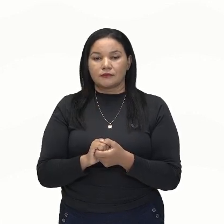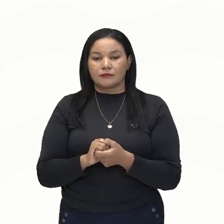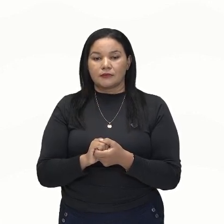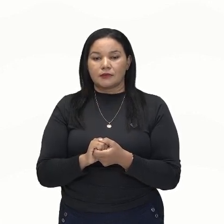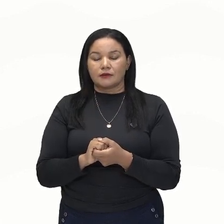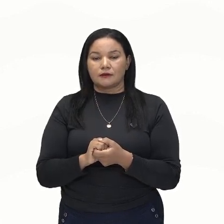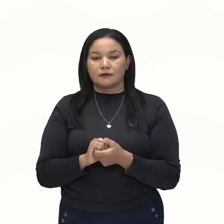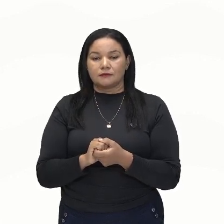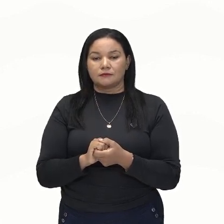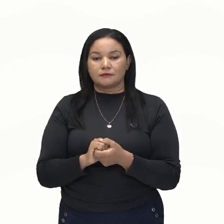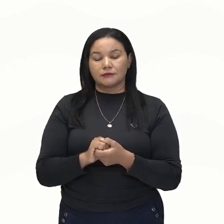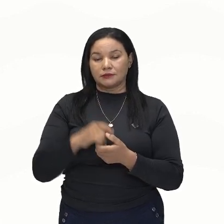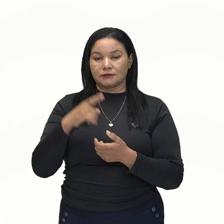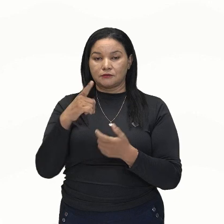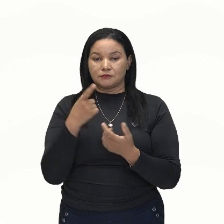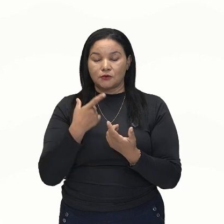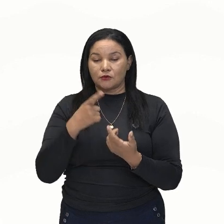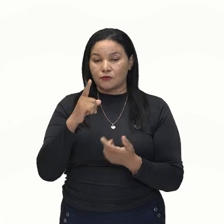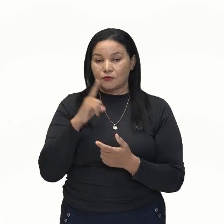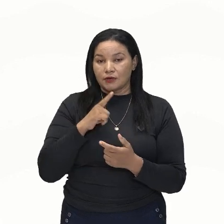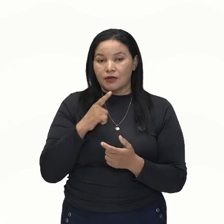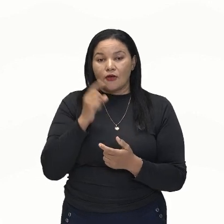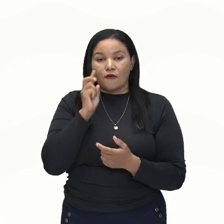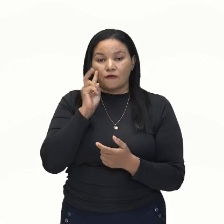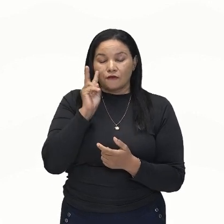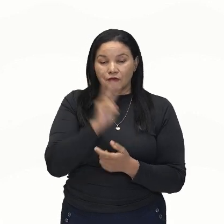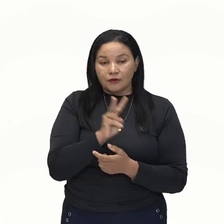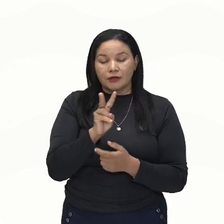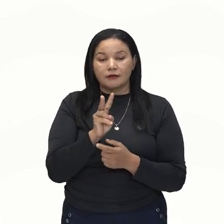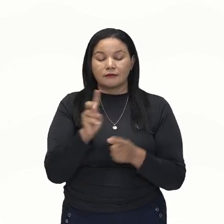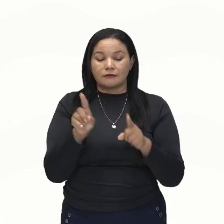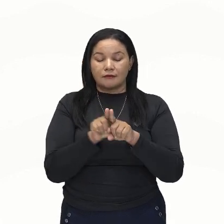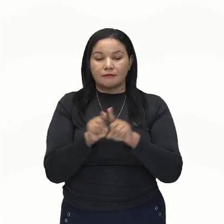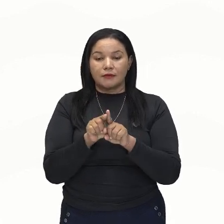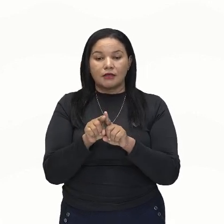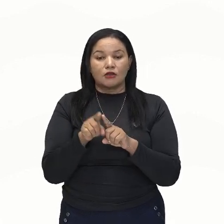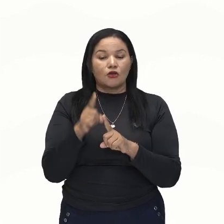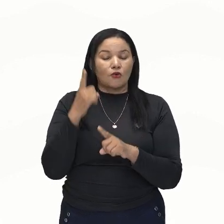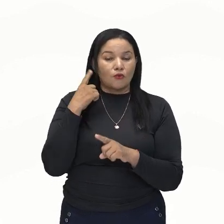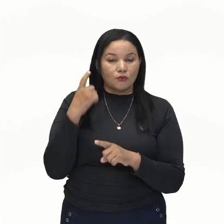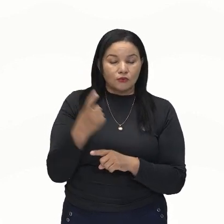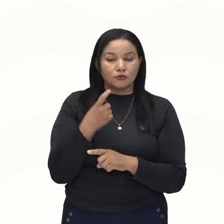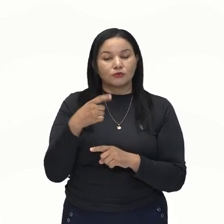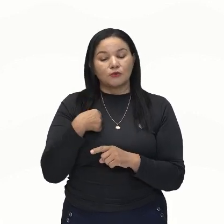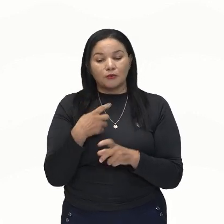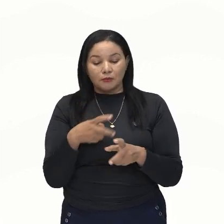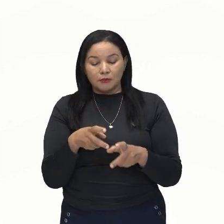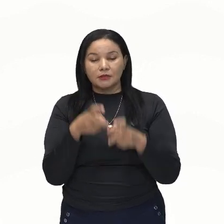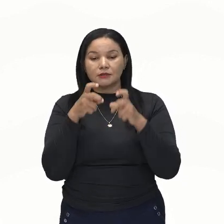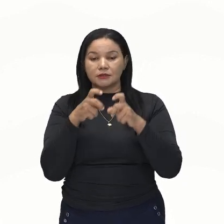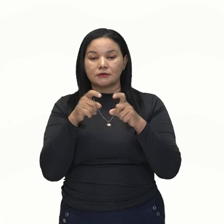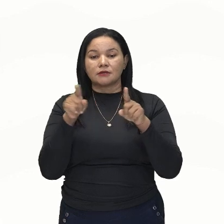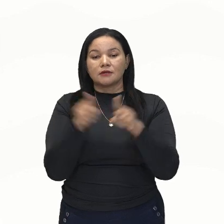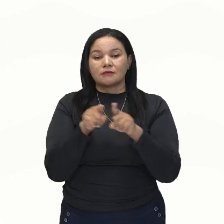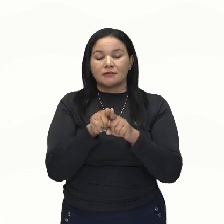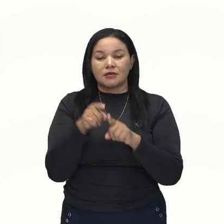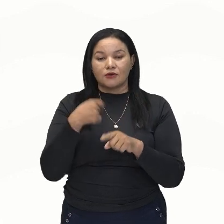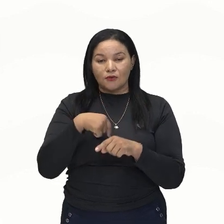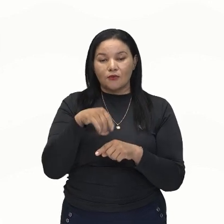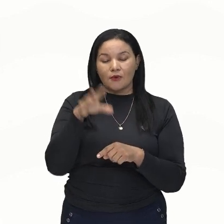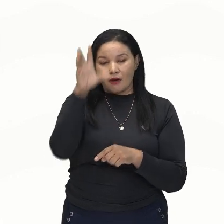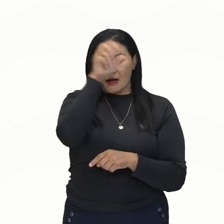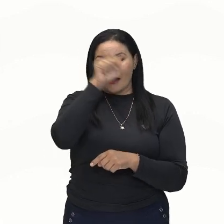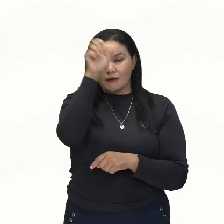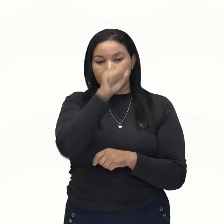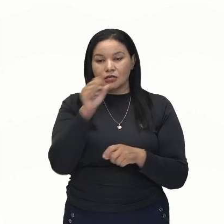matéria, porém eu sinto, eu vejo, eu ouço, eu percebo, eu aprendo com tudo ao